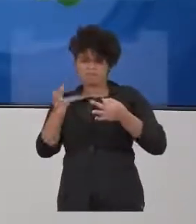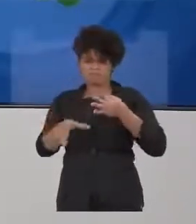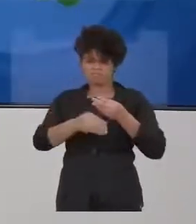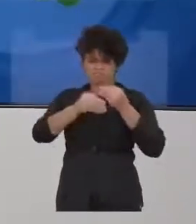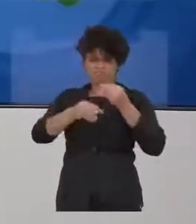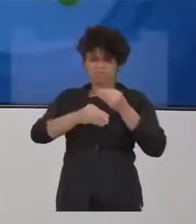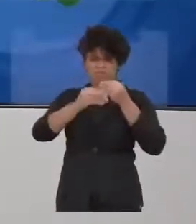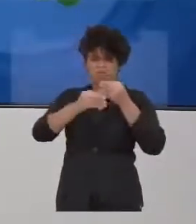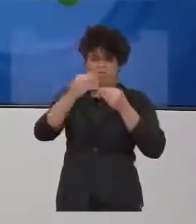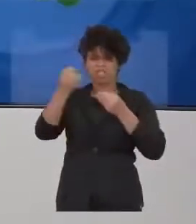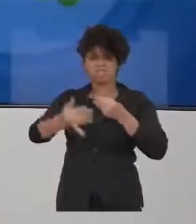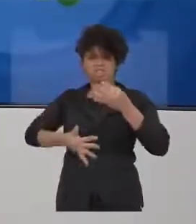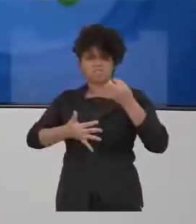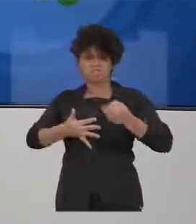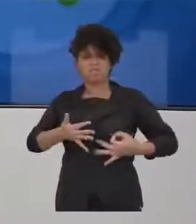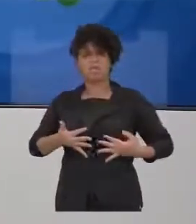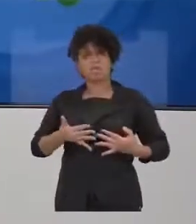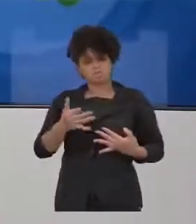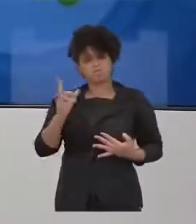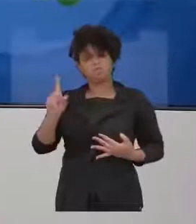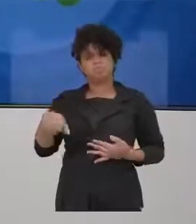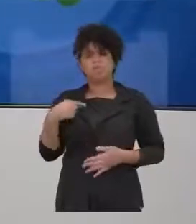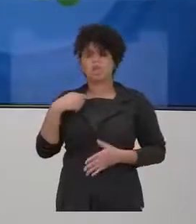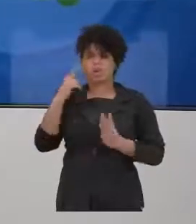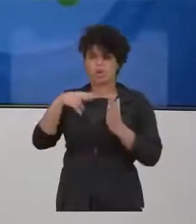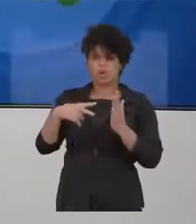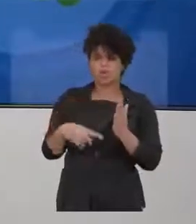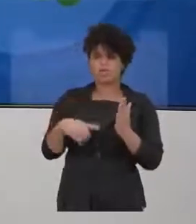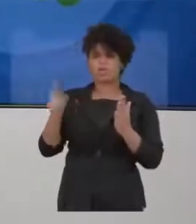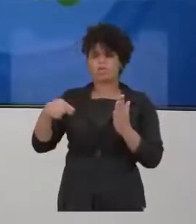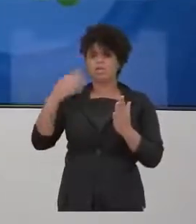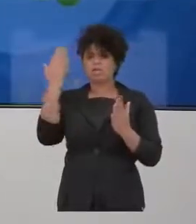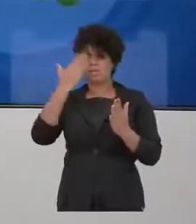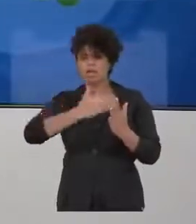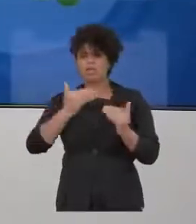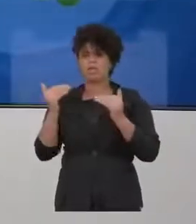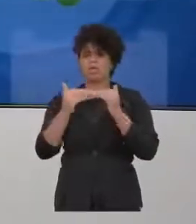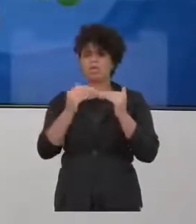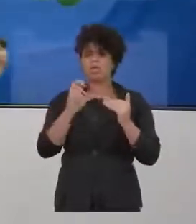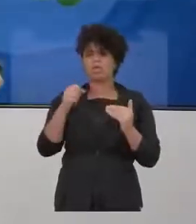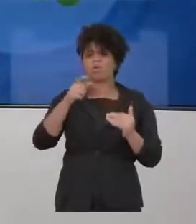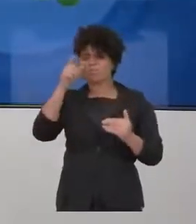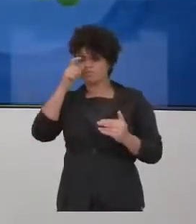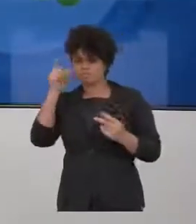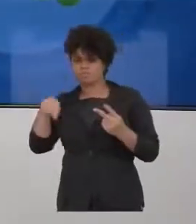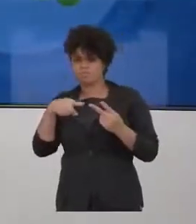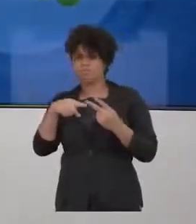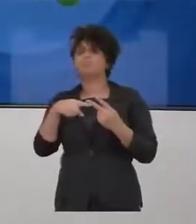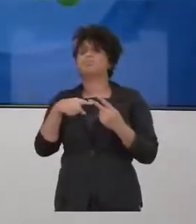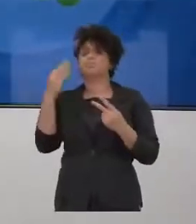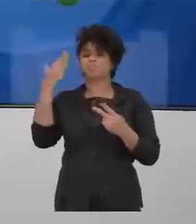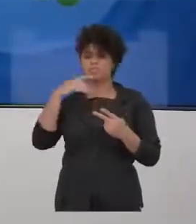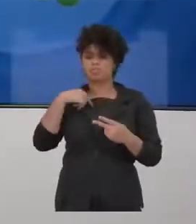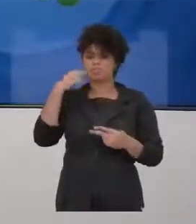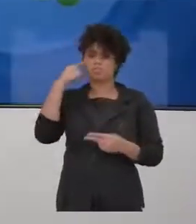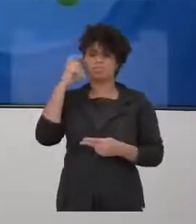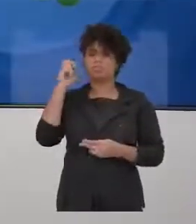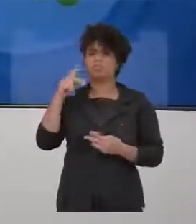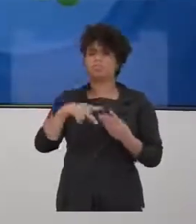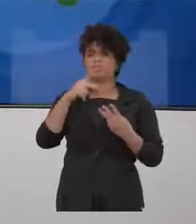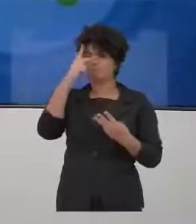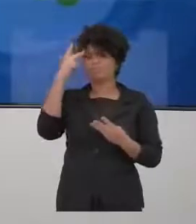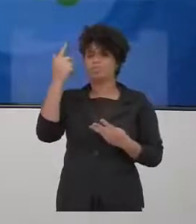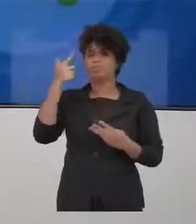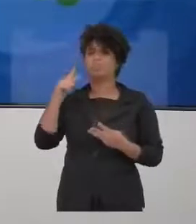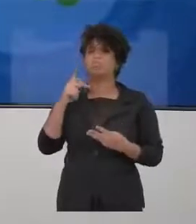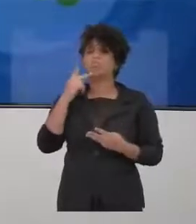diversos argumentos que sustentem. Olha, eu li isso e isso comprova o que eu penso. Eu assisti isso e isso comprova o que eu penso. Tal pessoa me ensinou tal coisa,